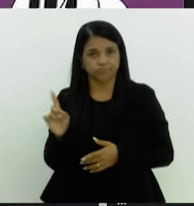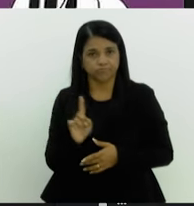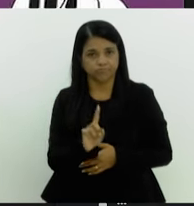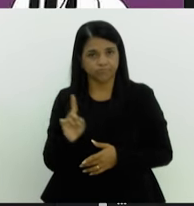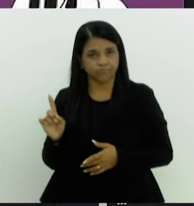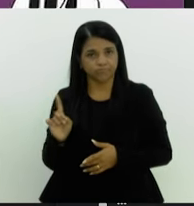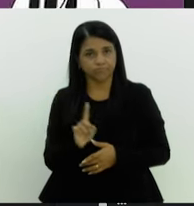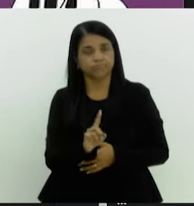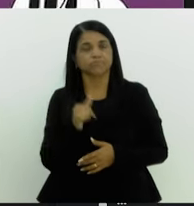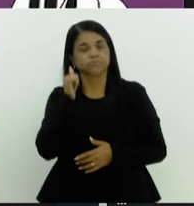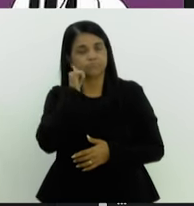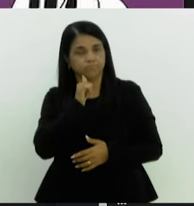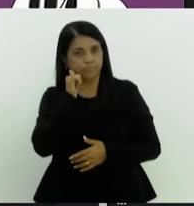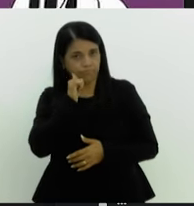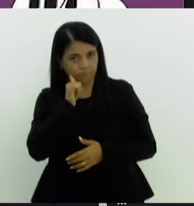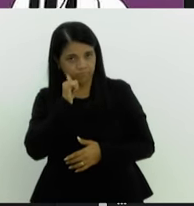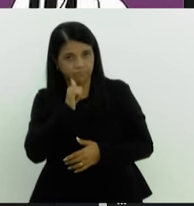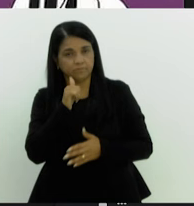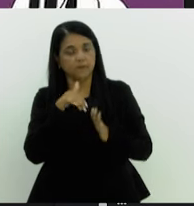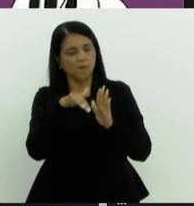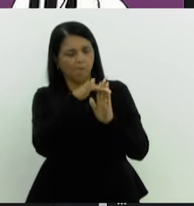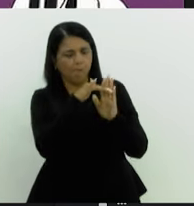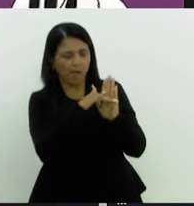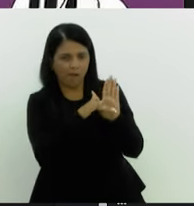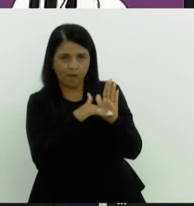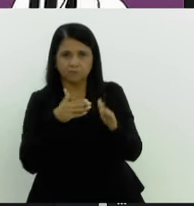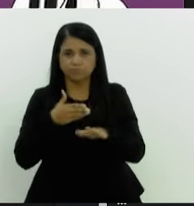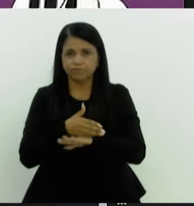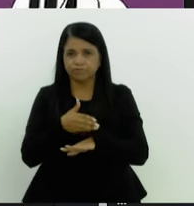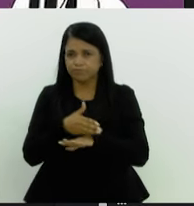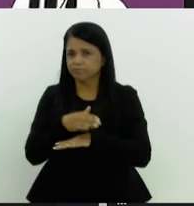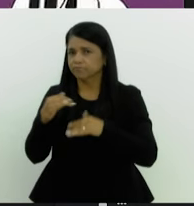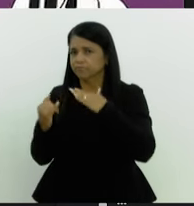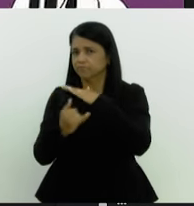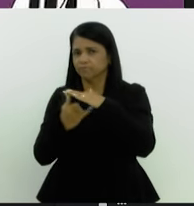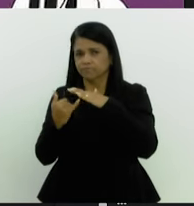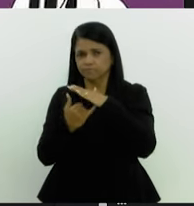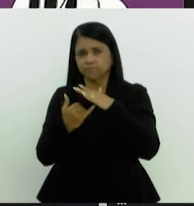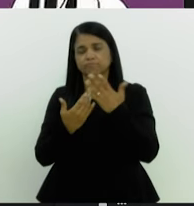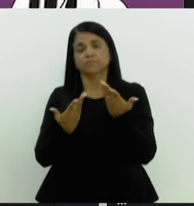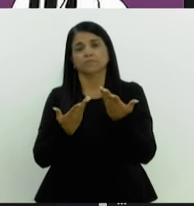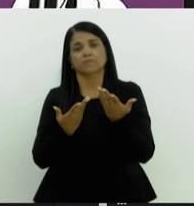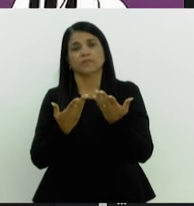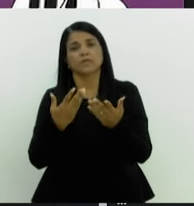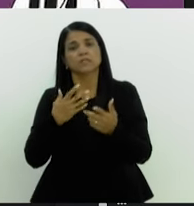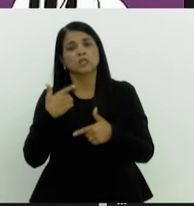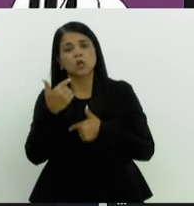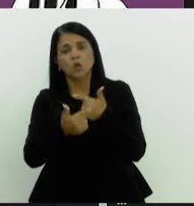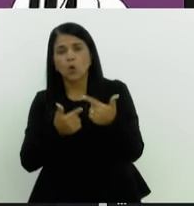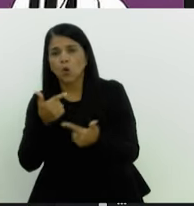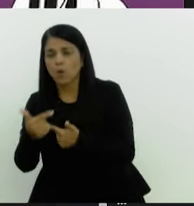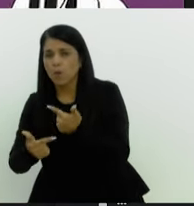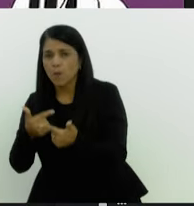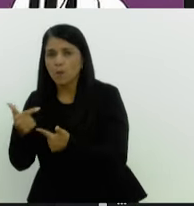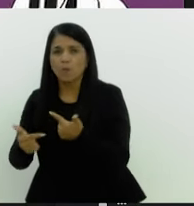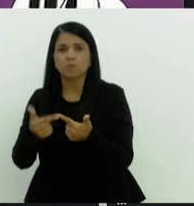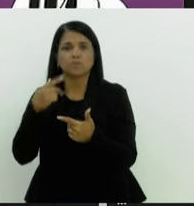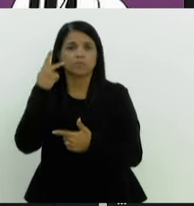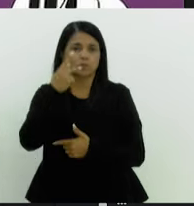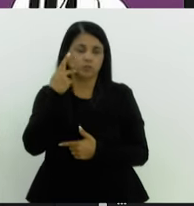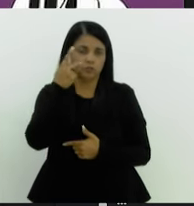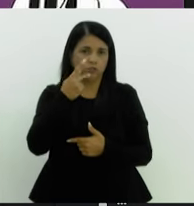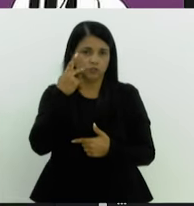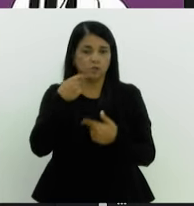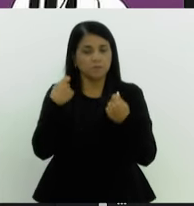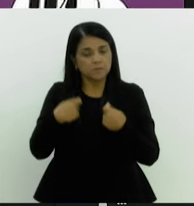diretivas nas suas pautas eh institucionais e e e no seu modo de ficar a política é necessário que